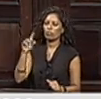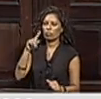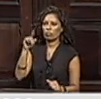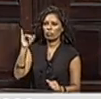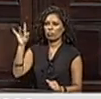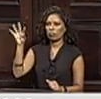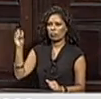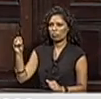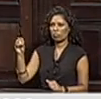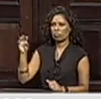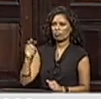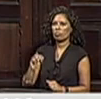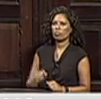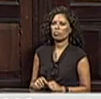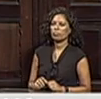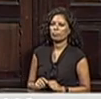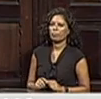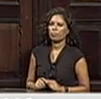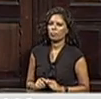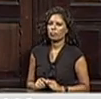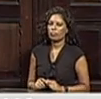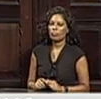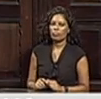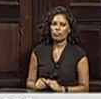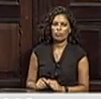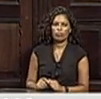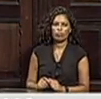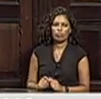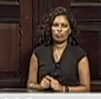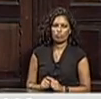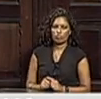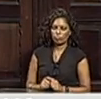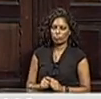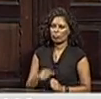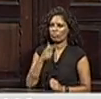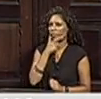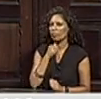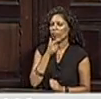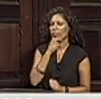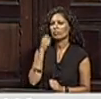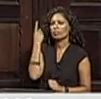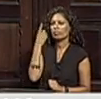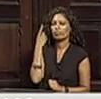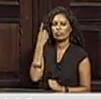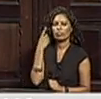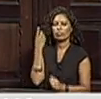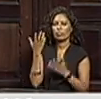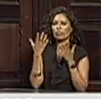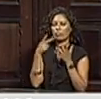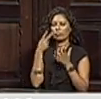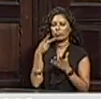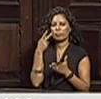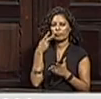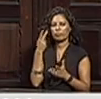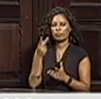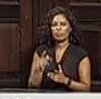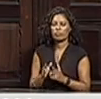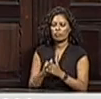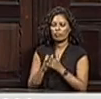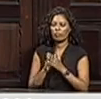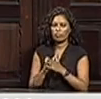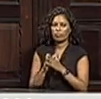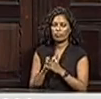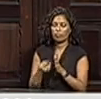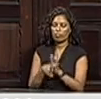Zito. A presidência proclama o resultado. Não, é uma questão de ordem. E gostaria que fosse verificado, pedir